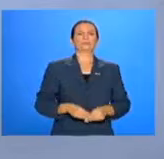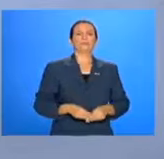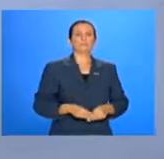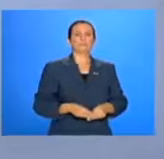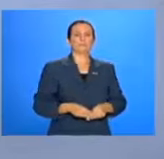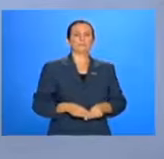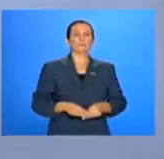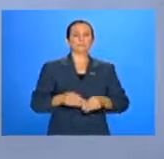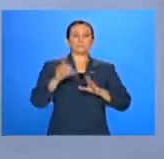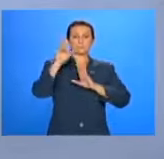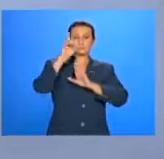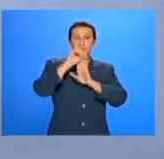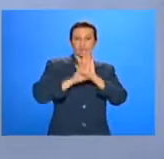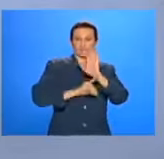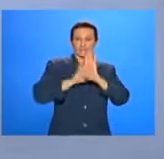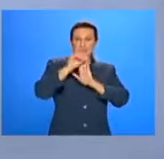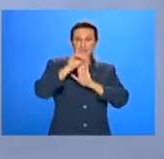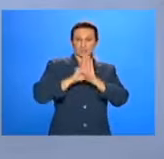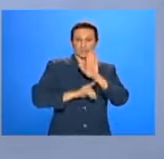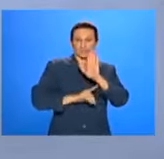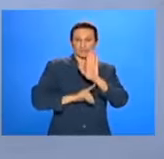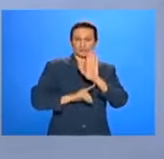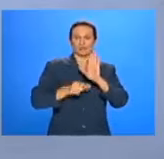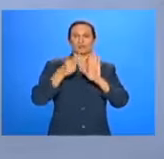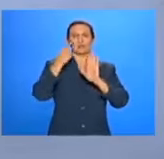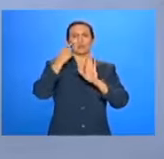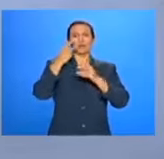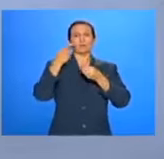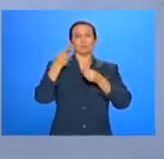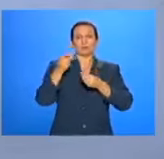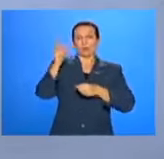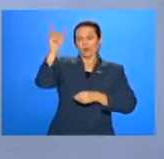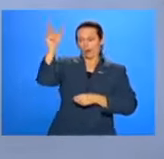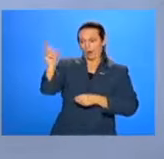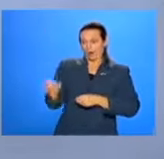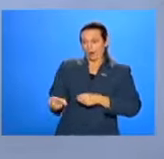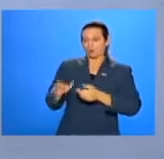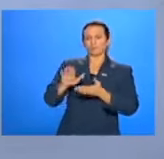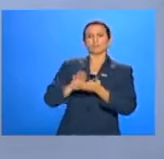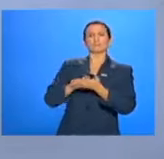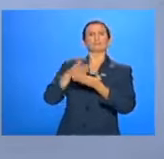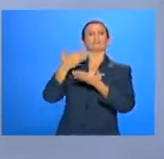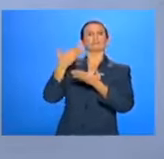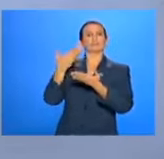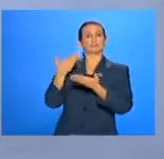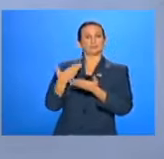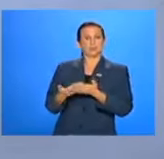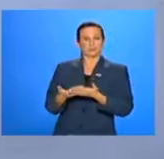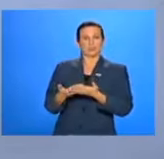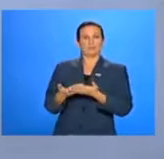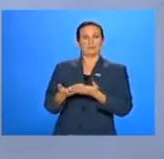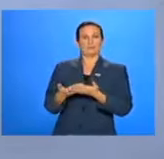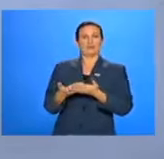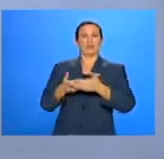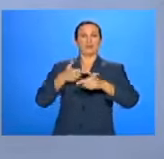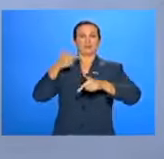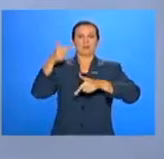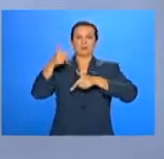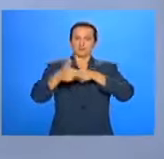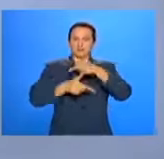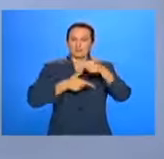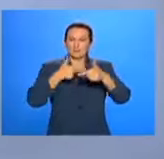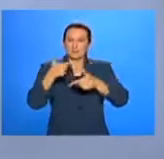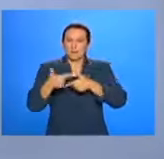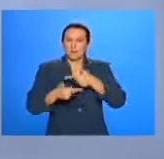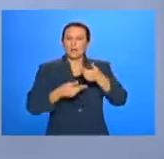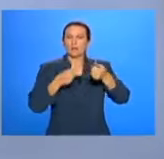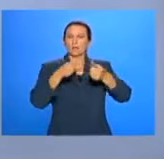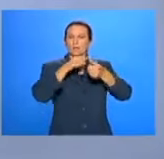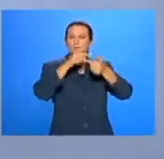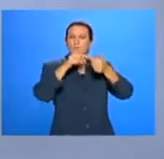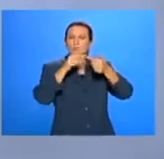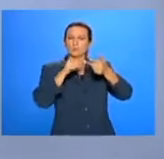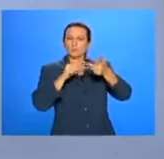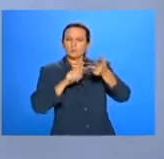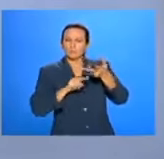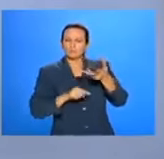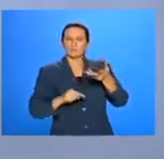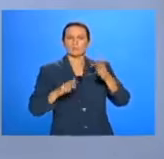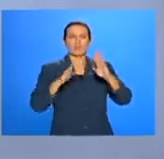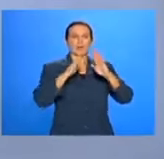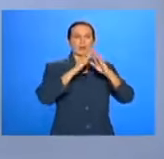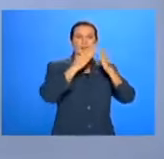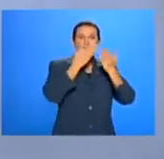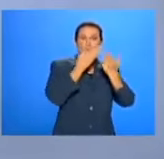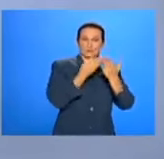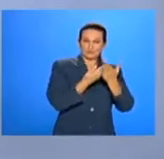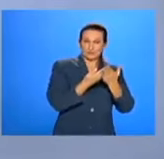O decreto prevê o reconhecimento e admissão do trabalho intérprete de Libras em salas de aula de